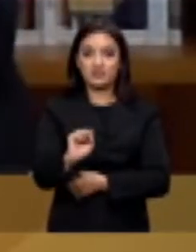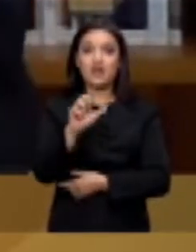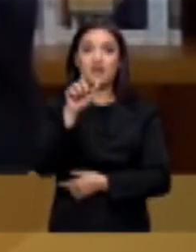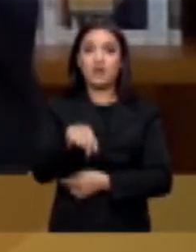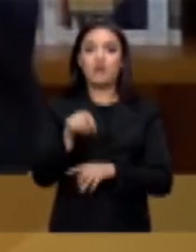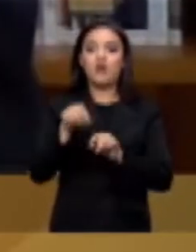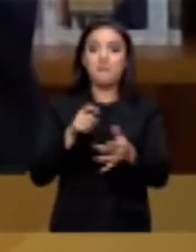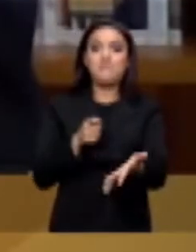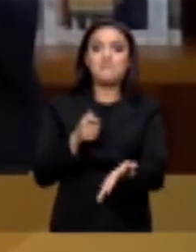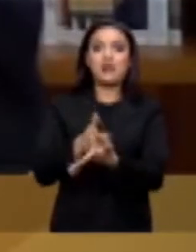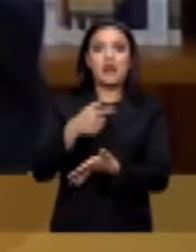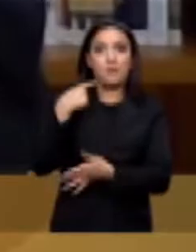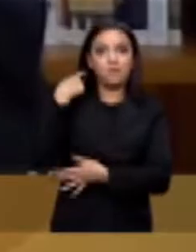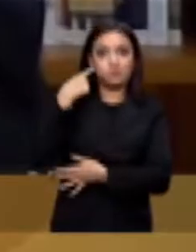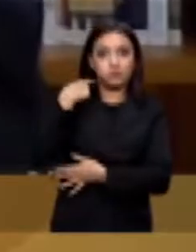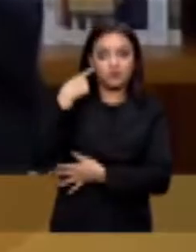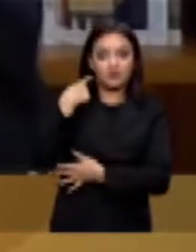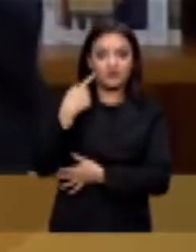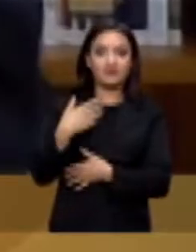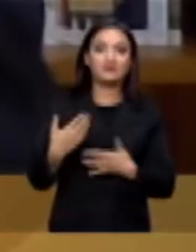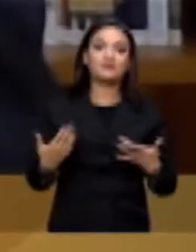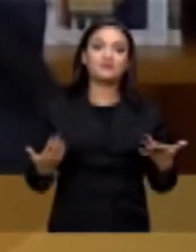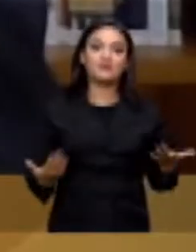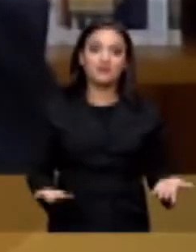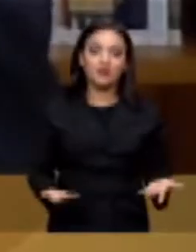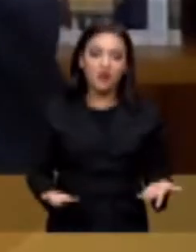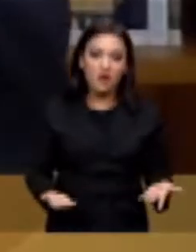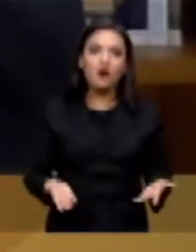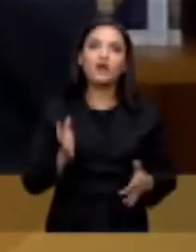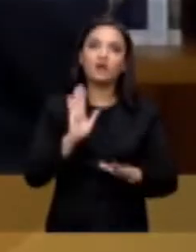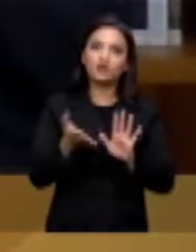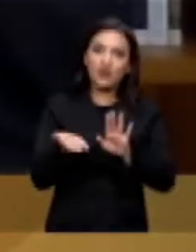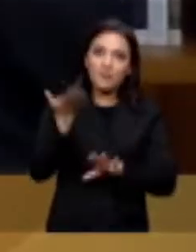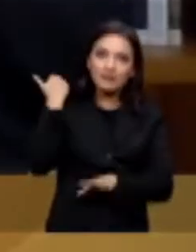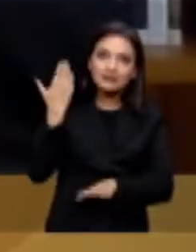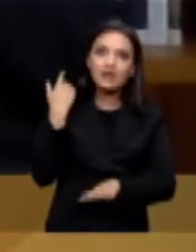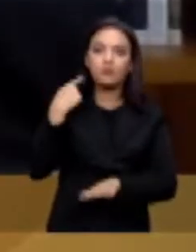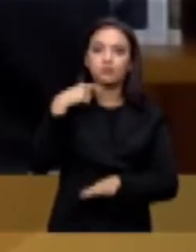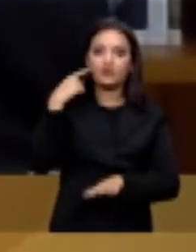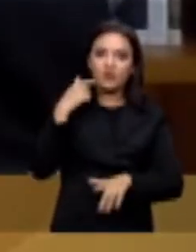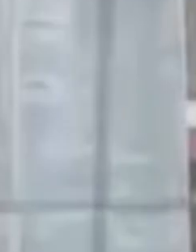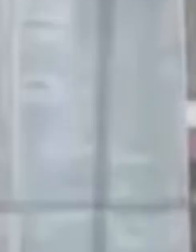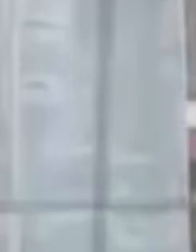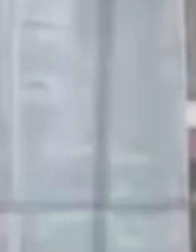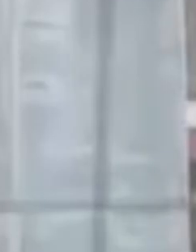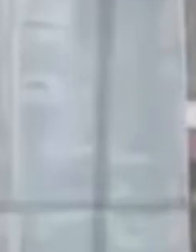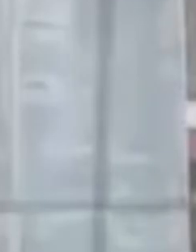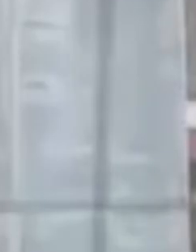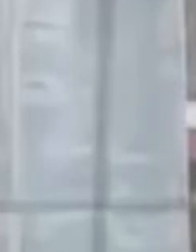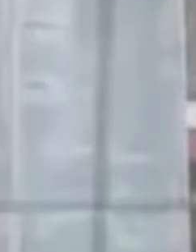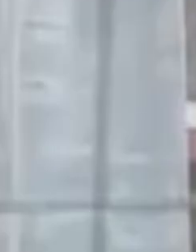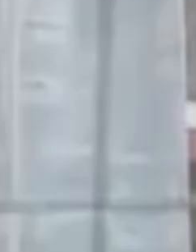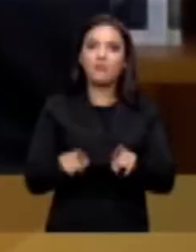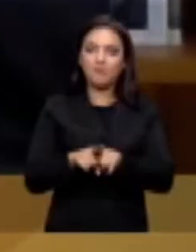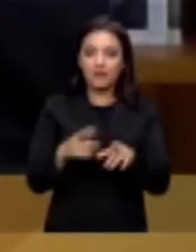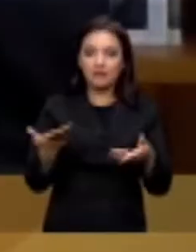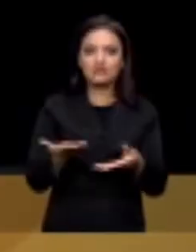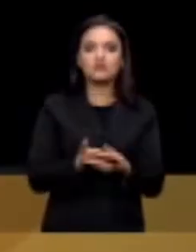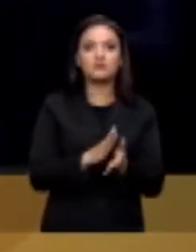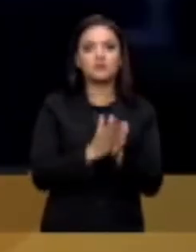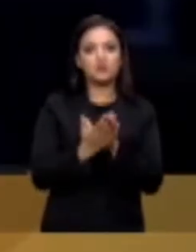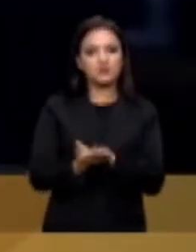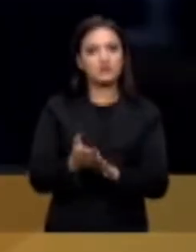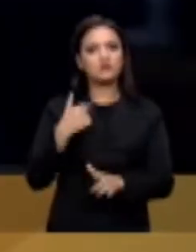desenvolvido na minha outra vida como advogado. Inclusive, trabalhei em causas com o ilustre doutor Marcos Jorge, conheço a competência